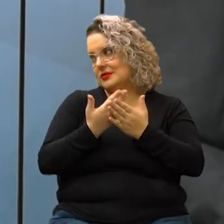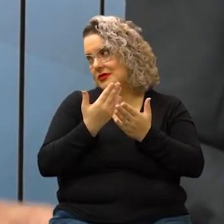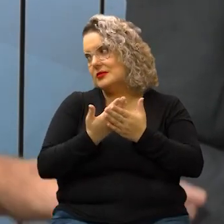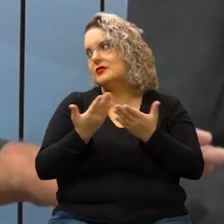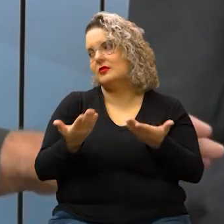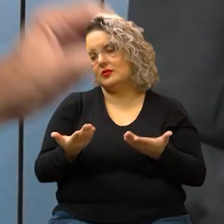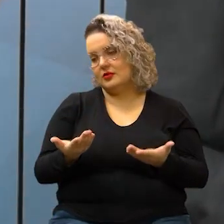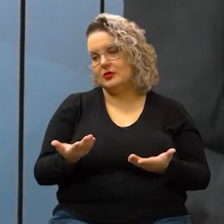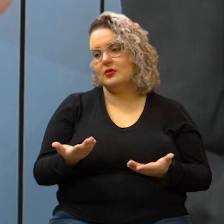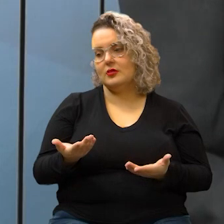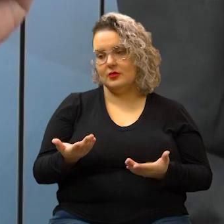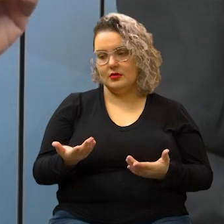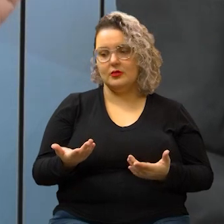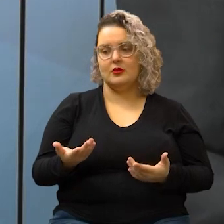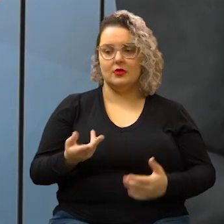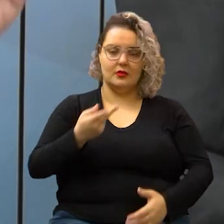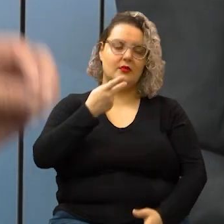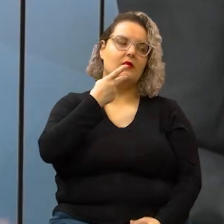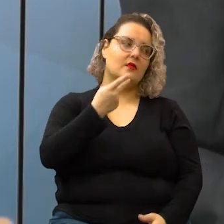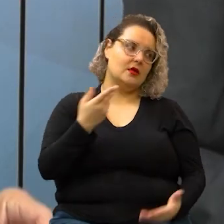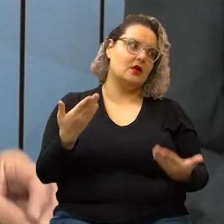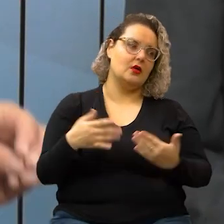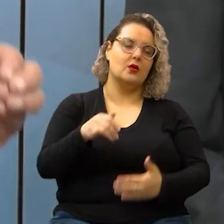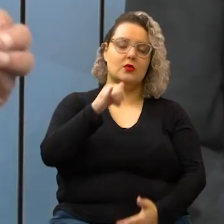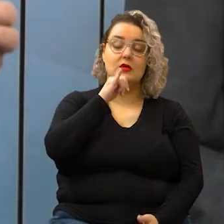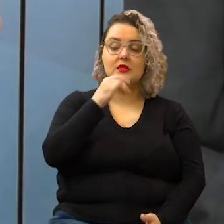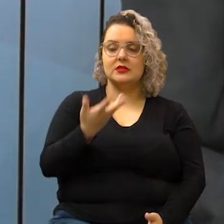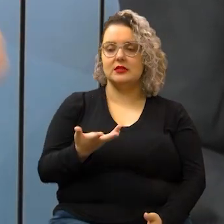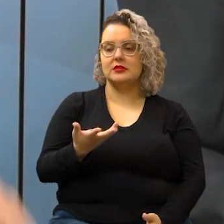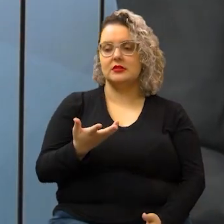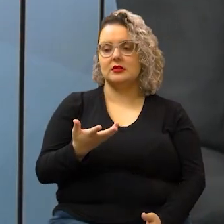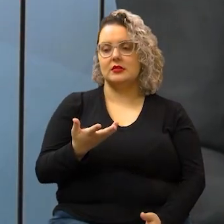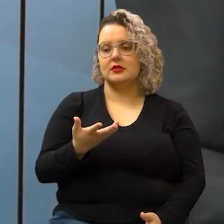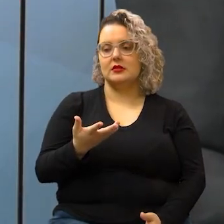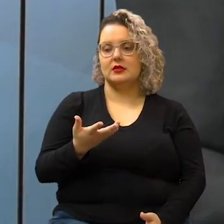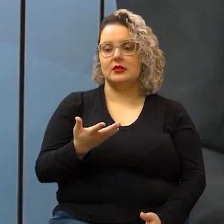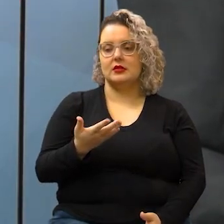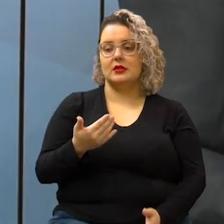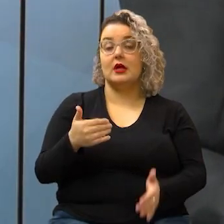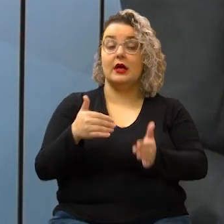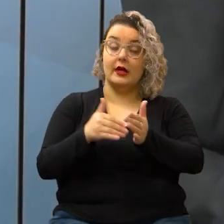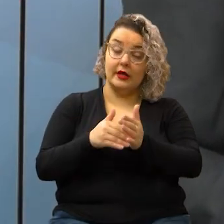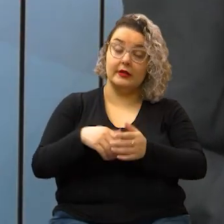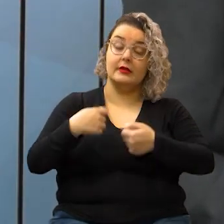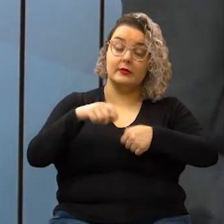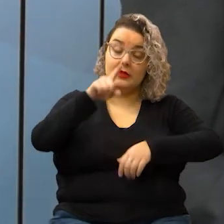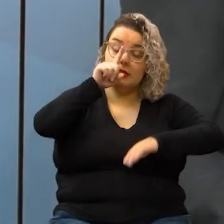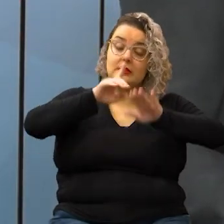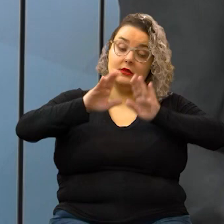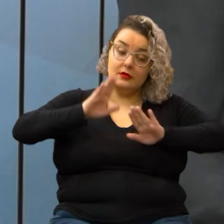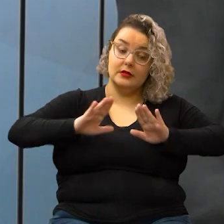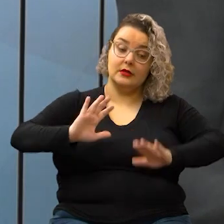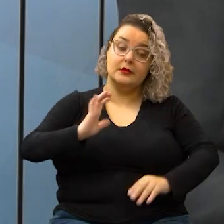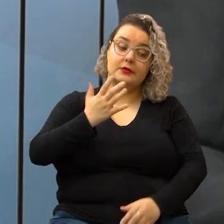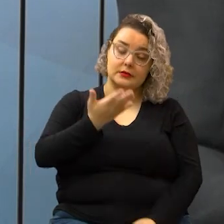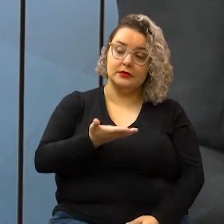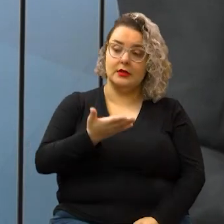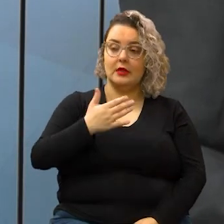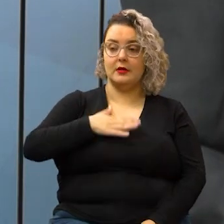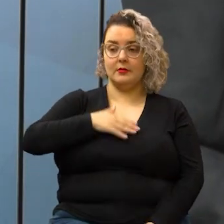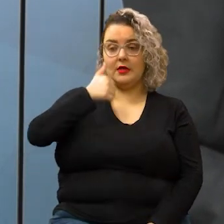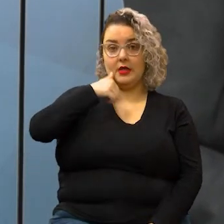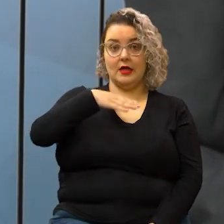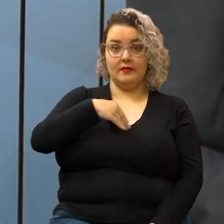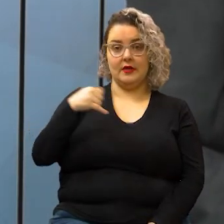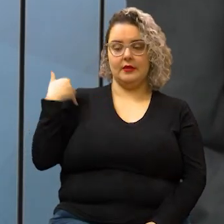Sim. E aí, vou falar agora, dar um exemplo, às vezes, de que até isso você tem que ter cuidado. A minha filha tinha